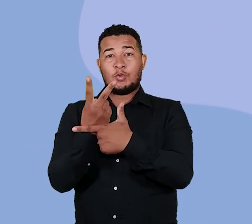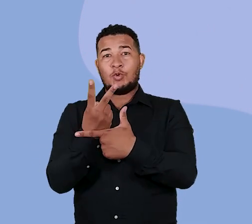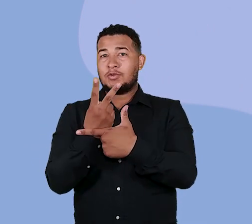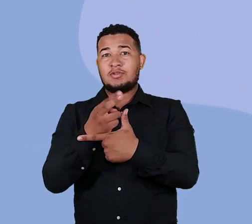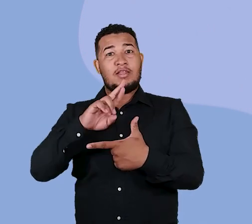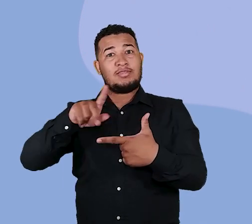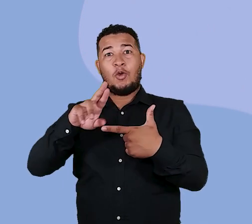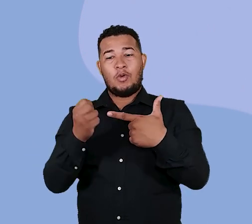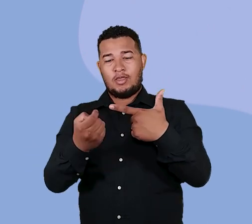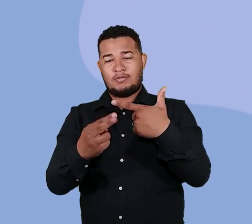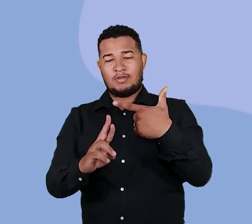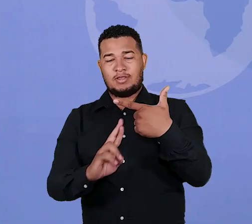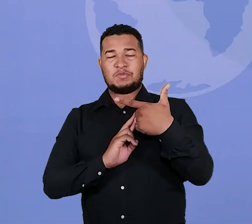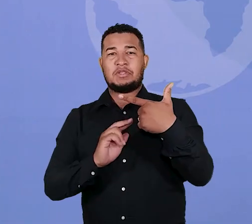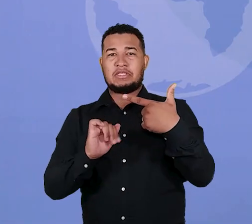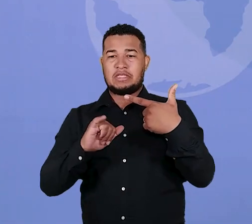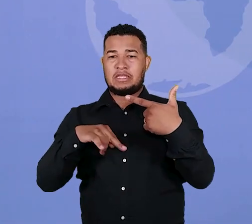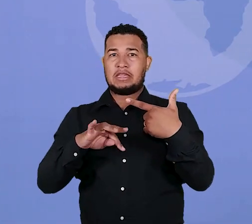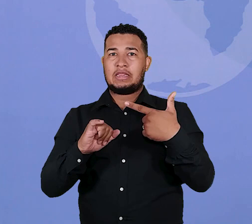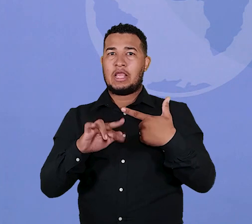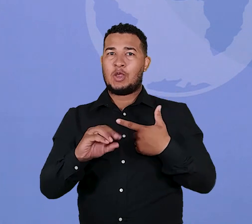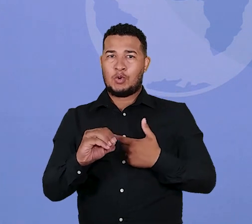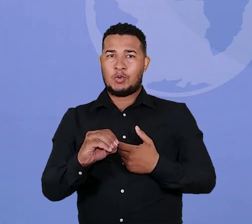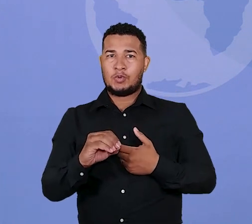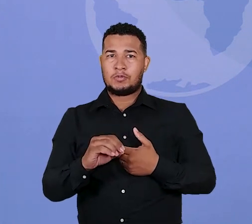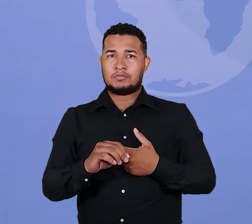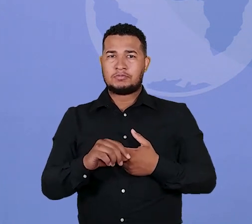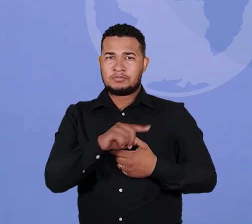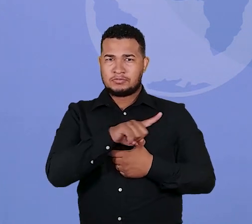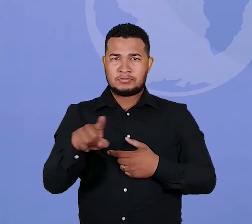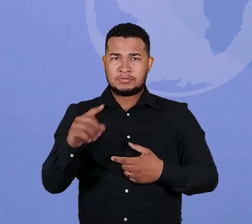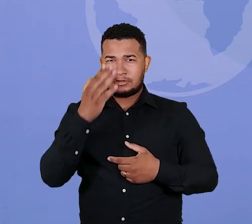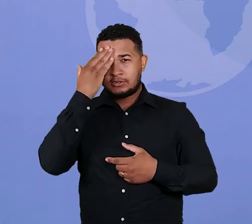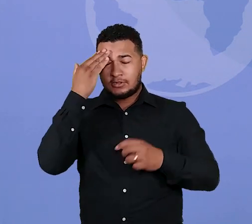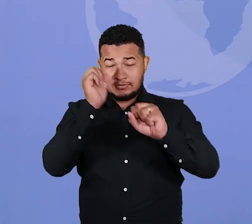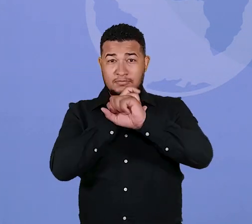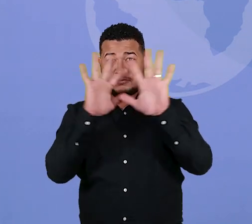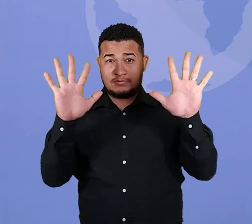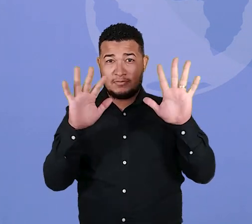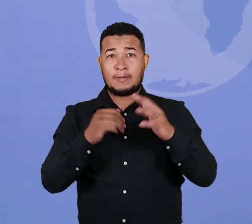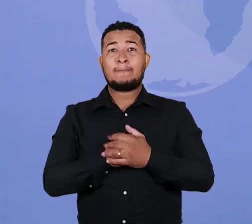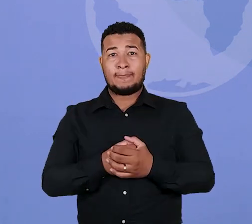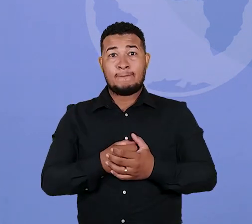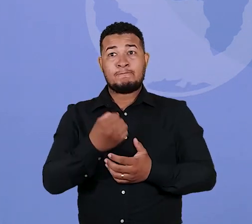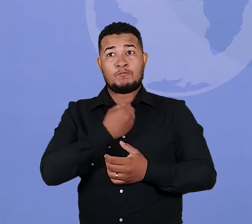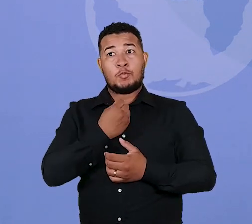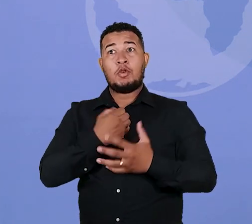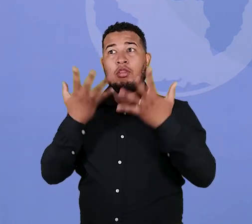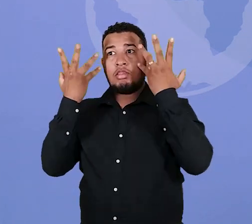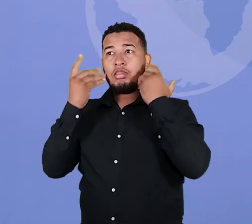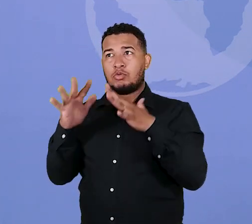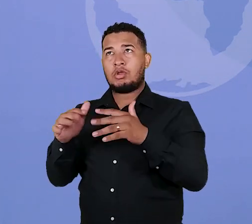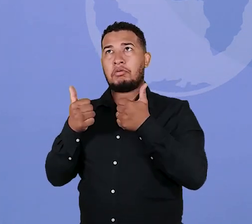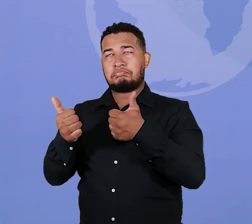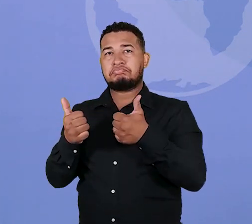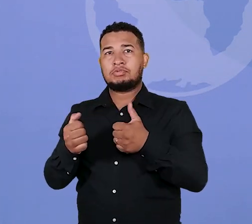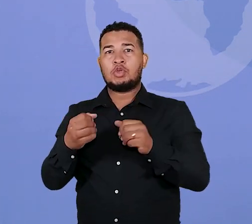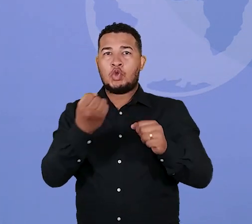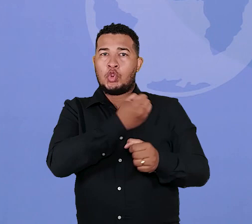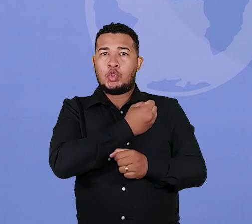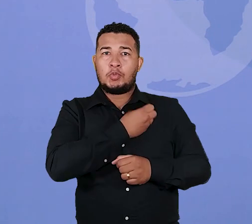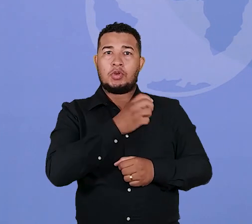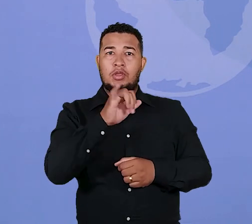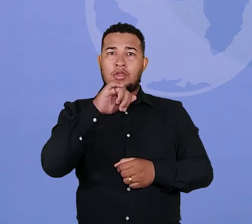número inteiro. E aí? Números inteiros, tá bacana? Números naturais já foi. Números